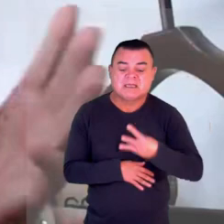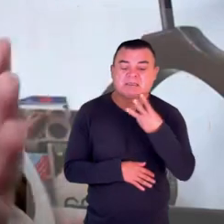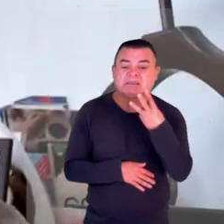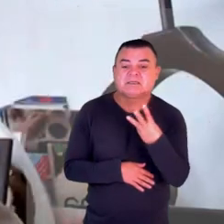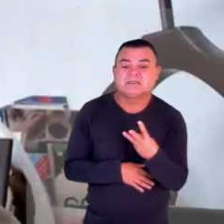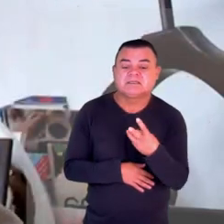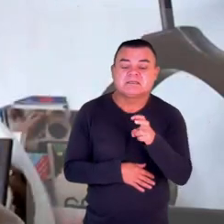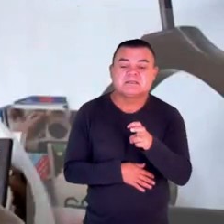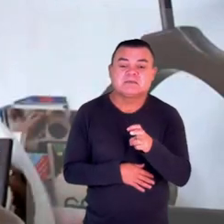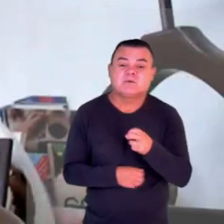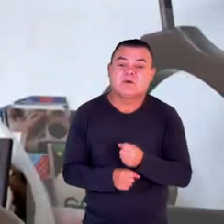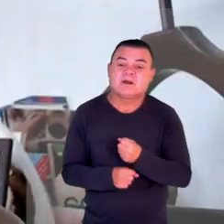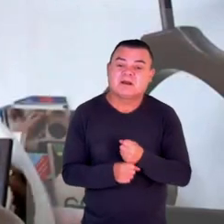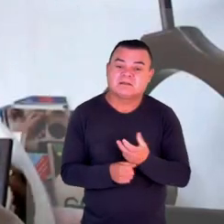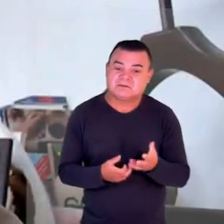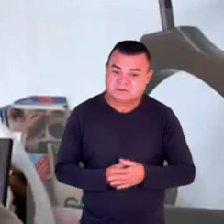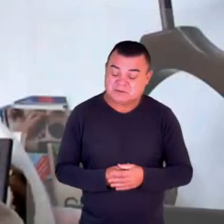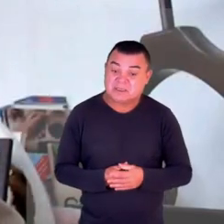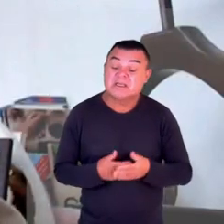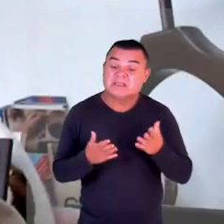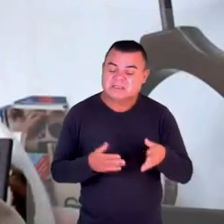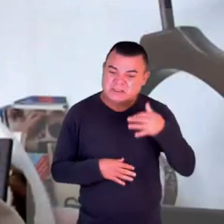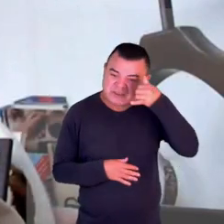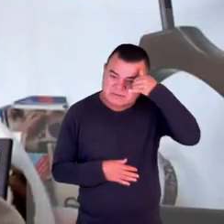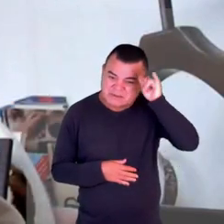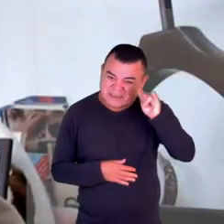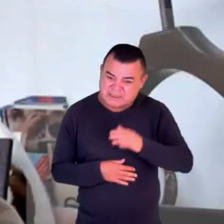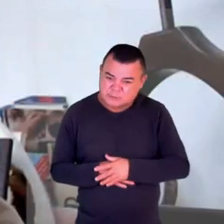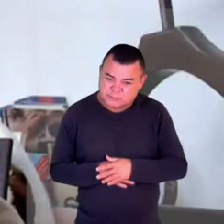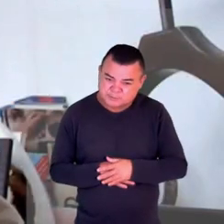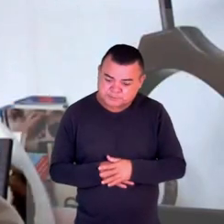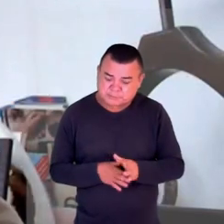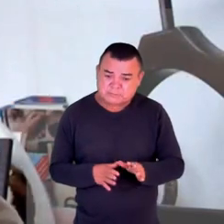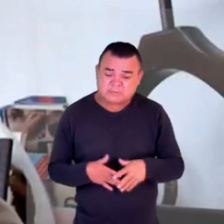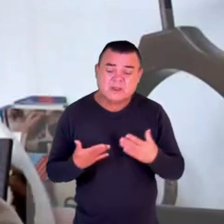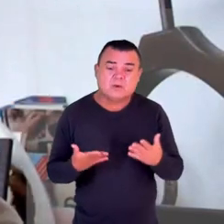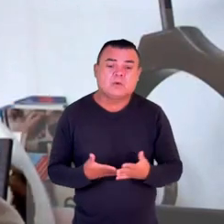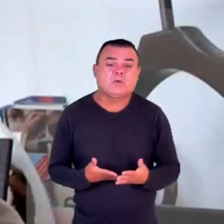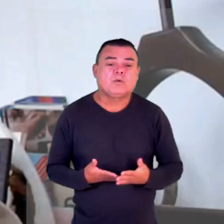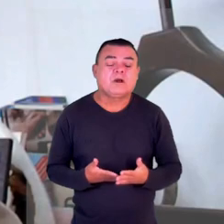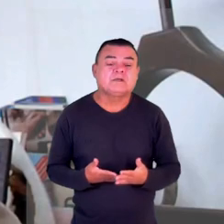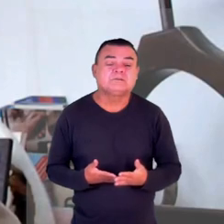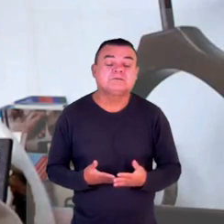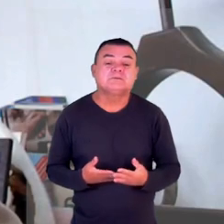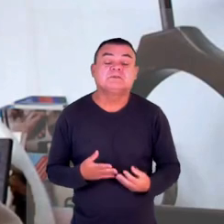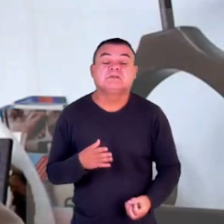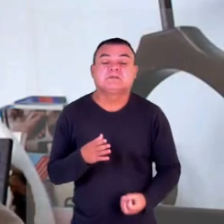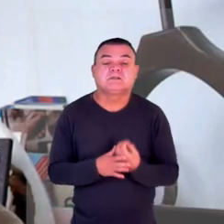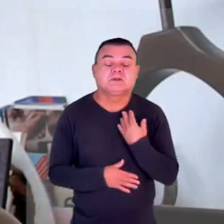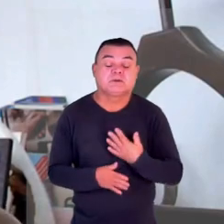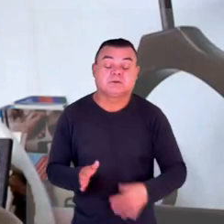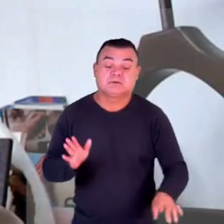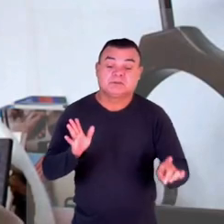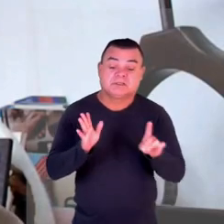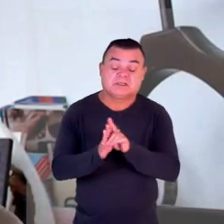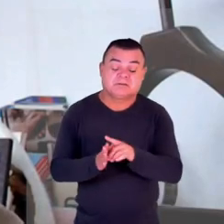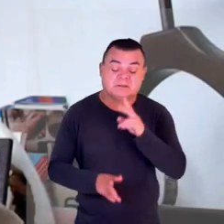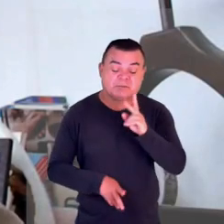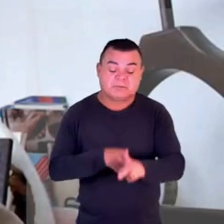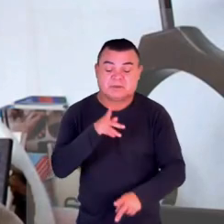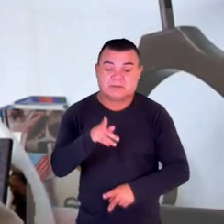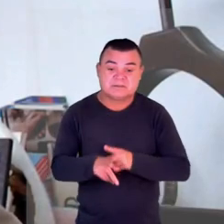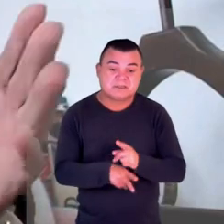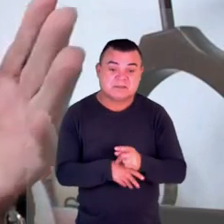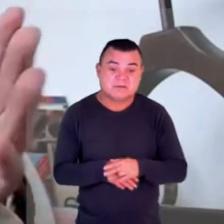feito a previsão quando tratou dos Direitos Humanos da população infanto juvenil a o